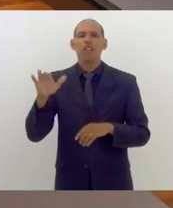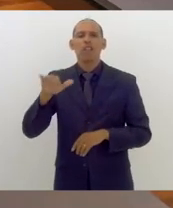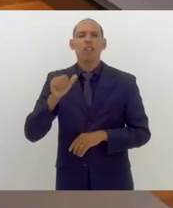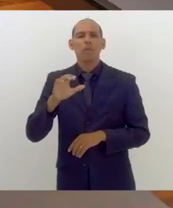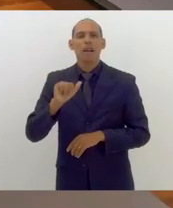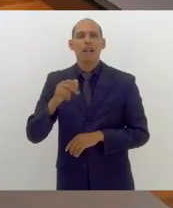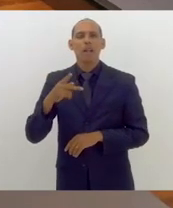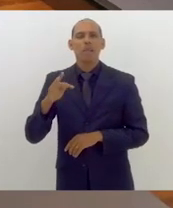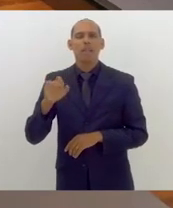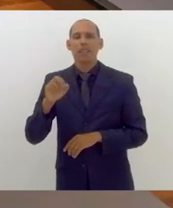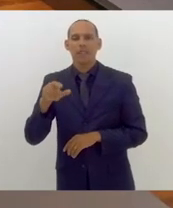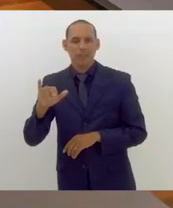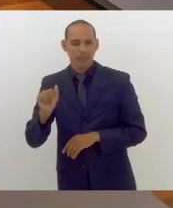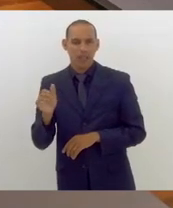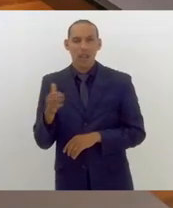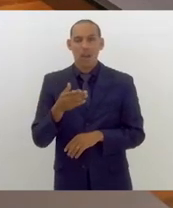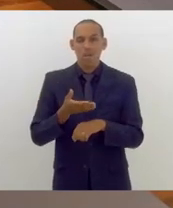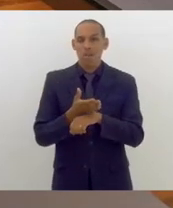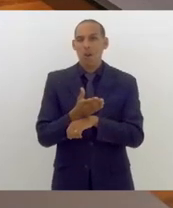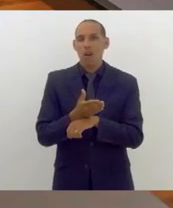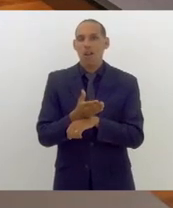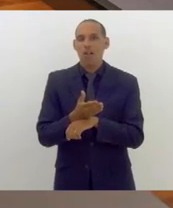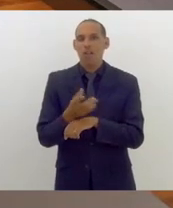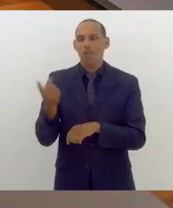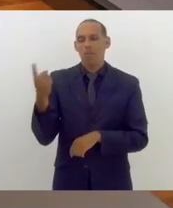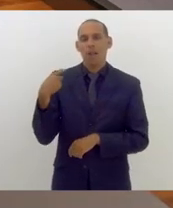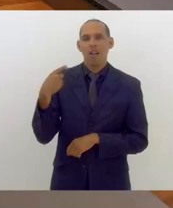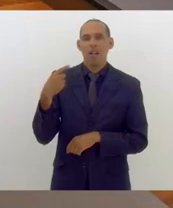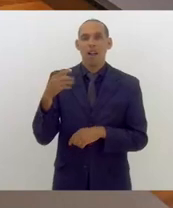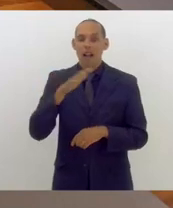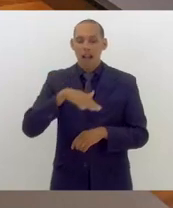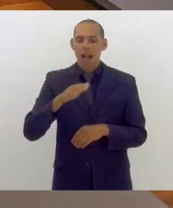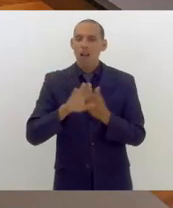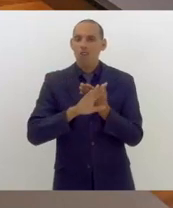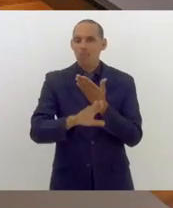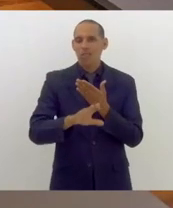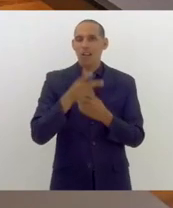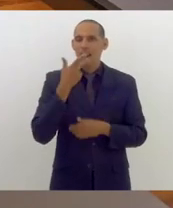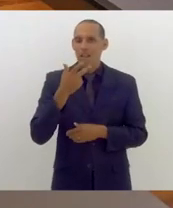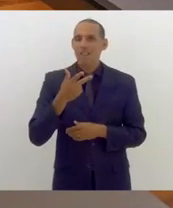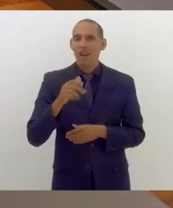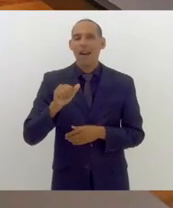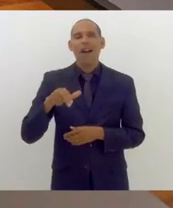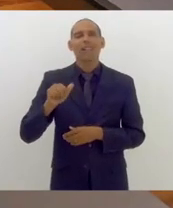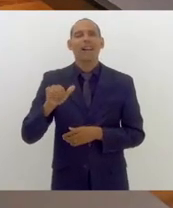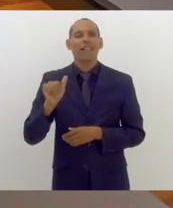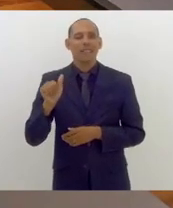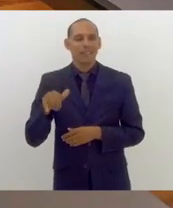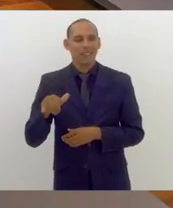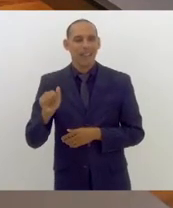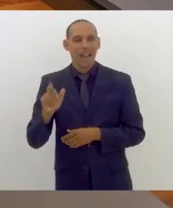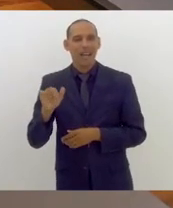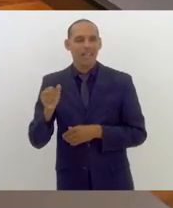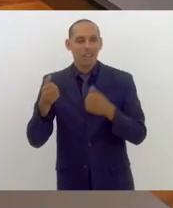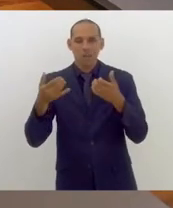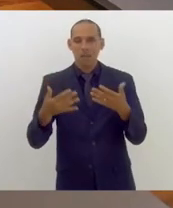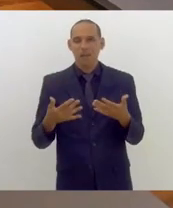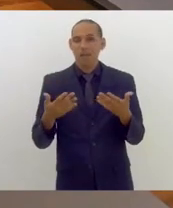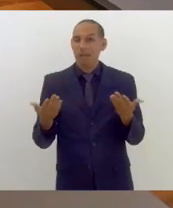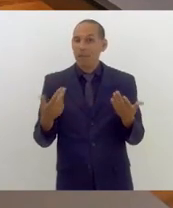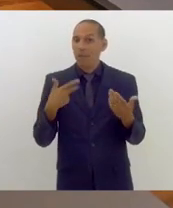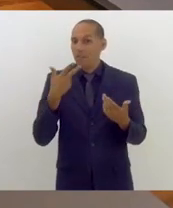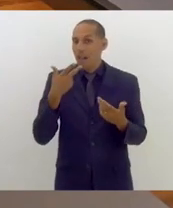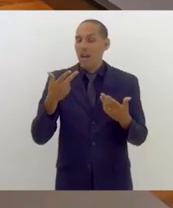Capitania dos Portos para nos retirar né conformar daquela zona de exclusão que o companheiro da arayara comentou queria começar